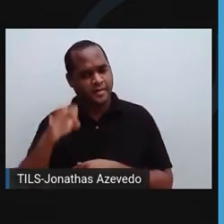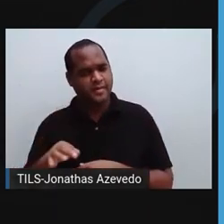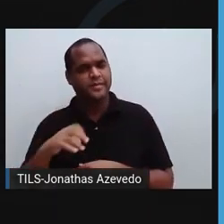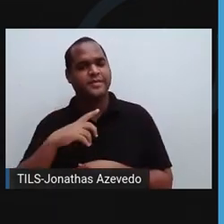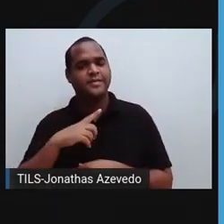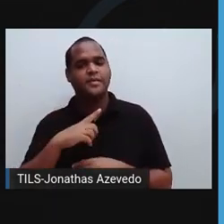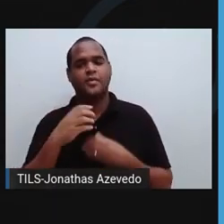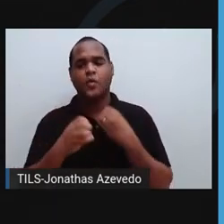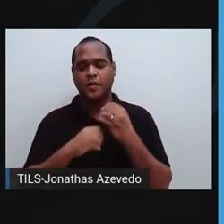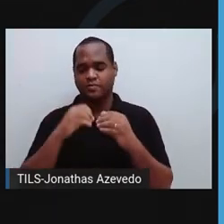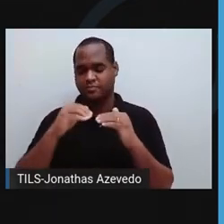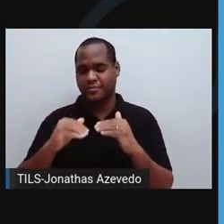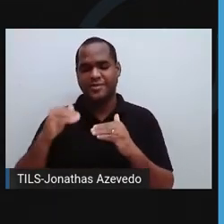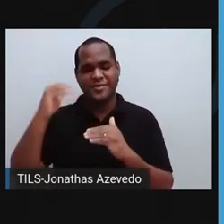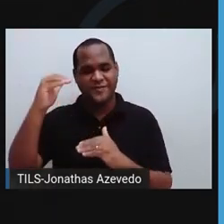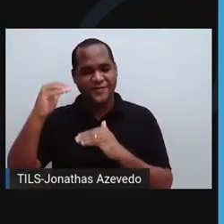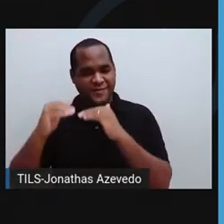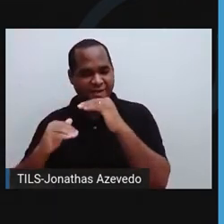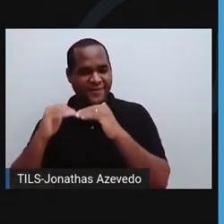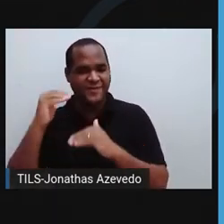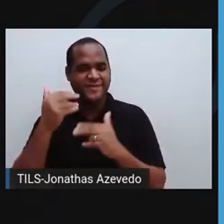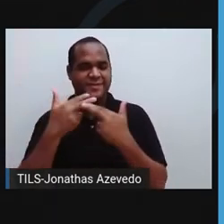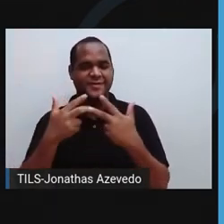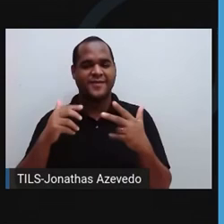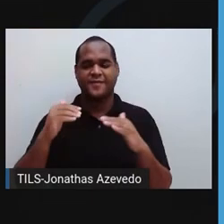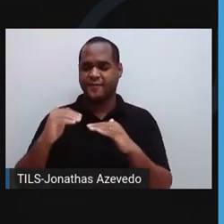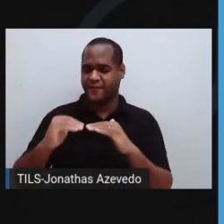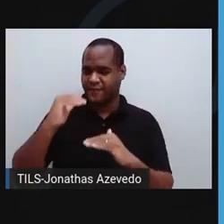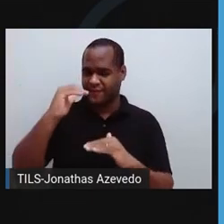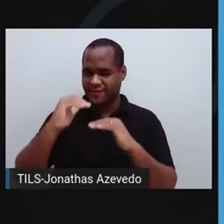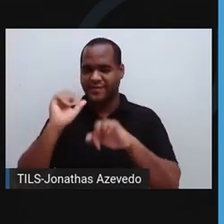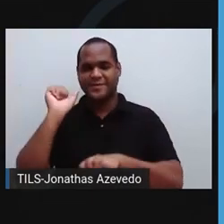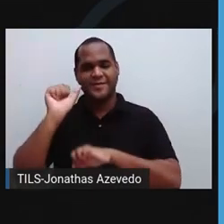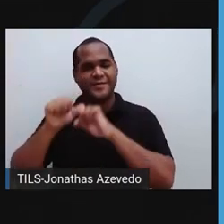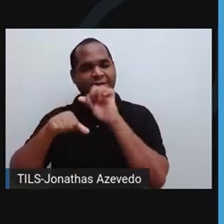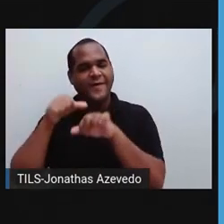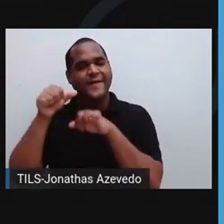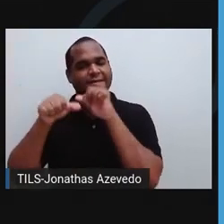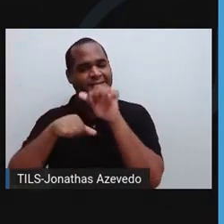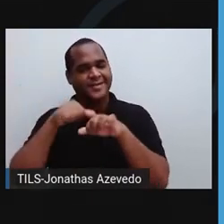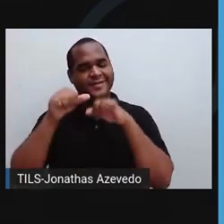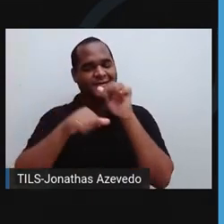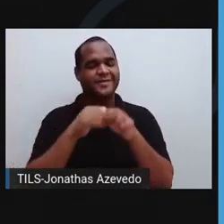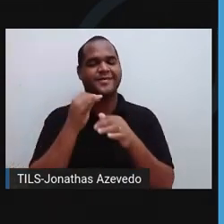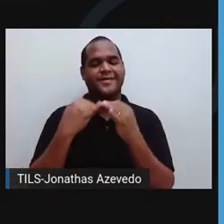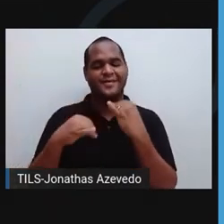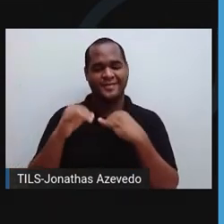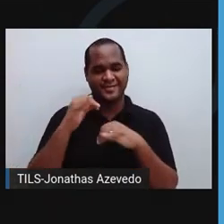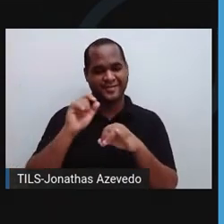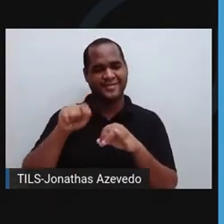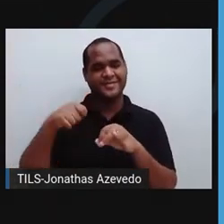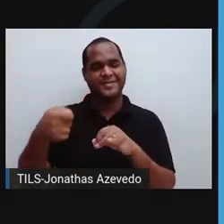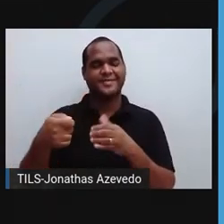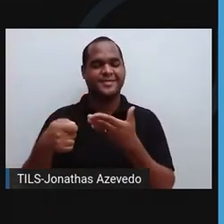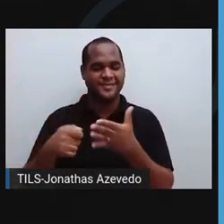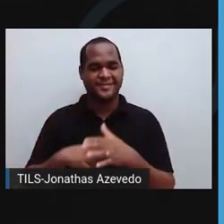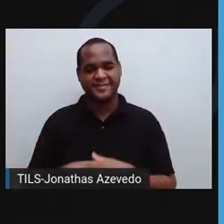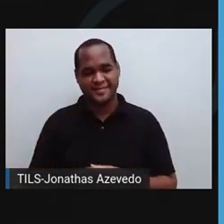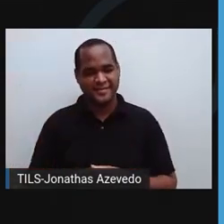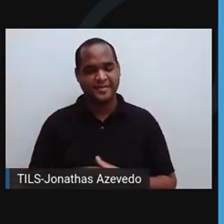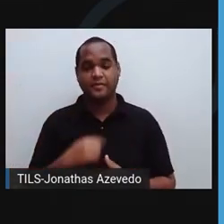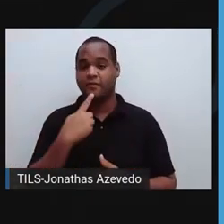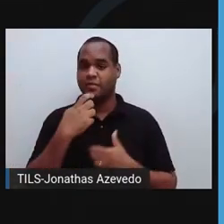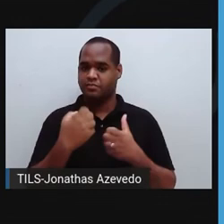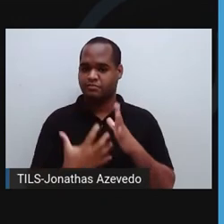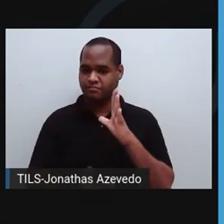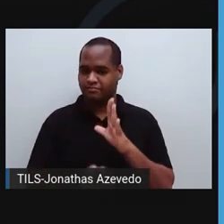nível trófico. Com o passar dos níveis, vai se perdendo energia. Correto? Então, falamos do produtor, que é o